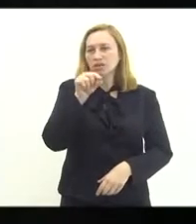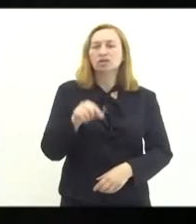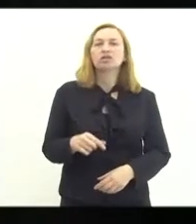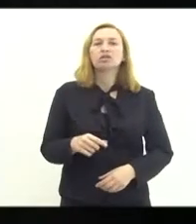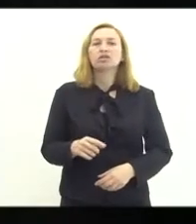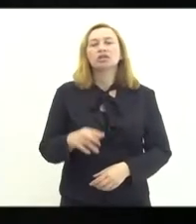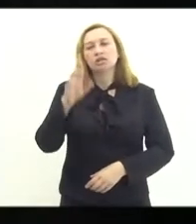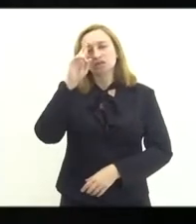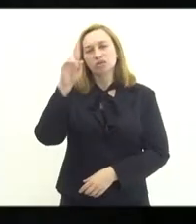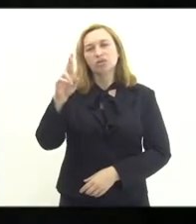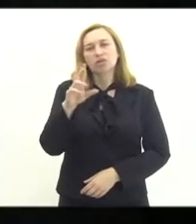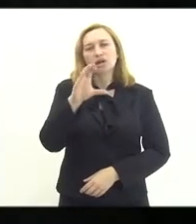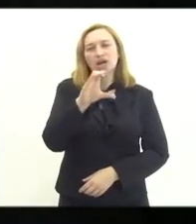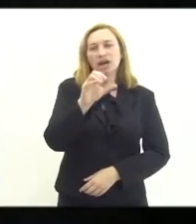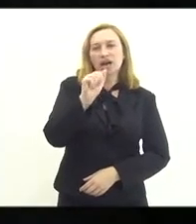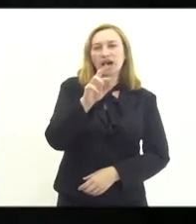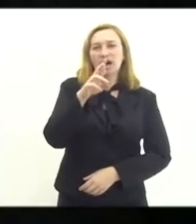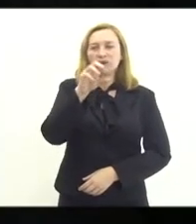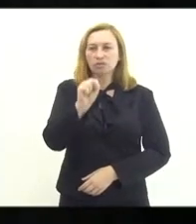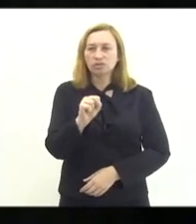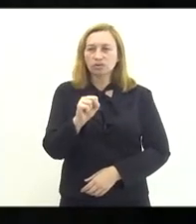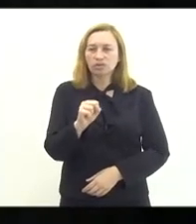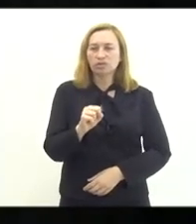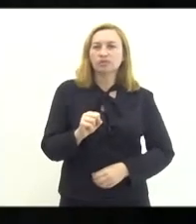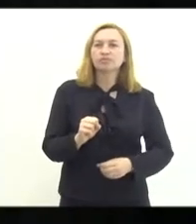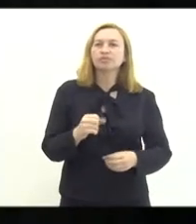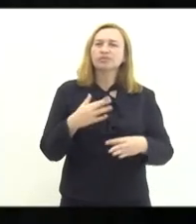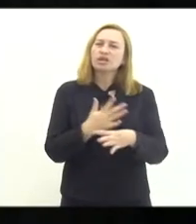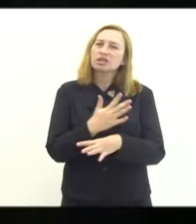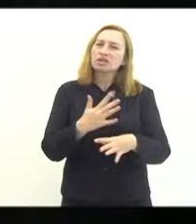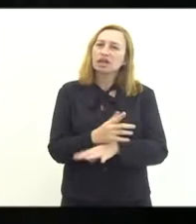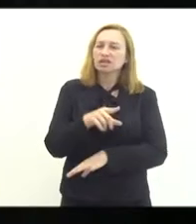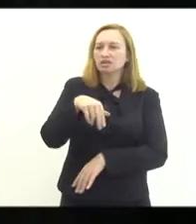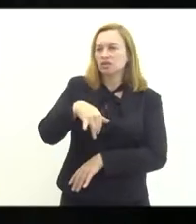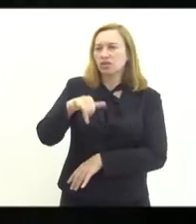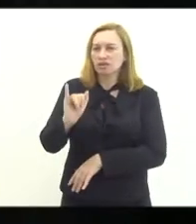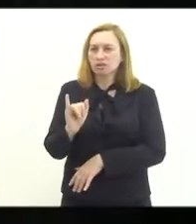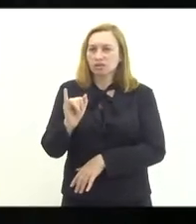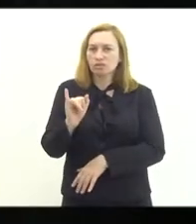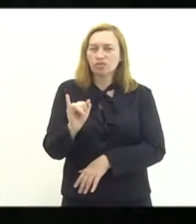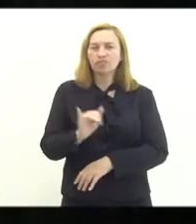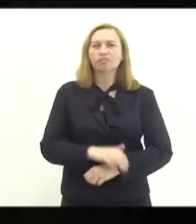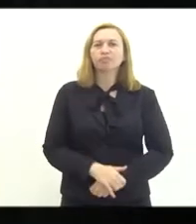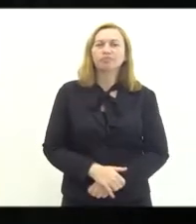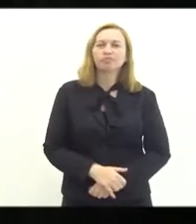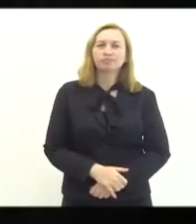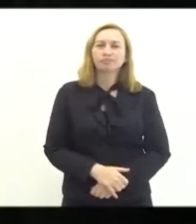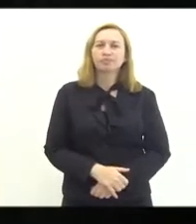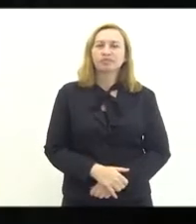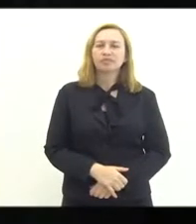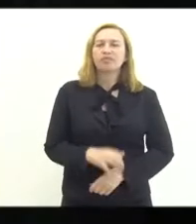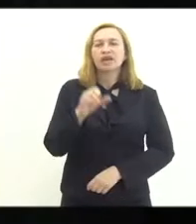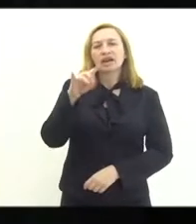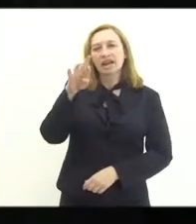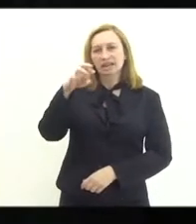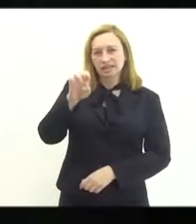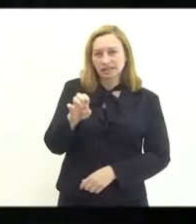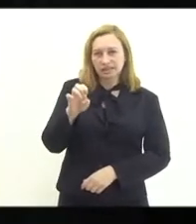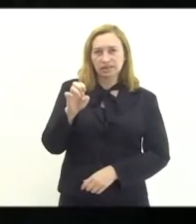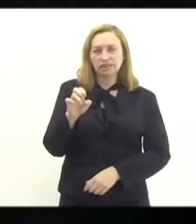Carlos Menezes do centro pop da cidade de Nova Iguaçu senhora Clarice